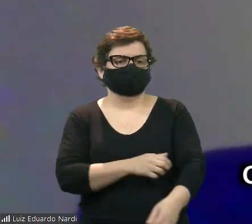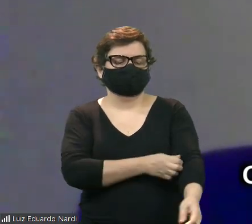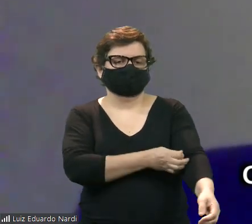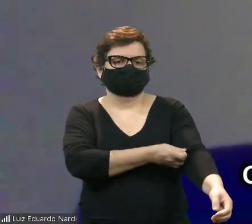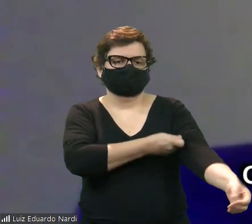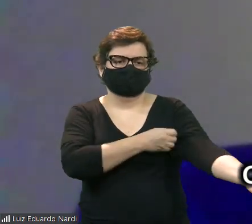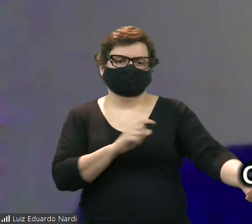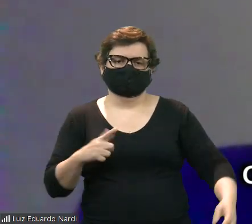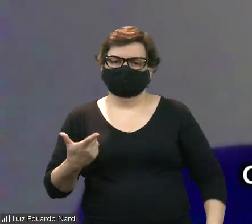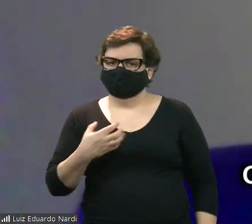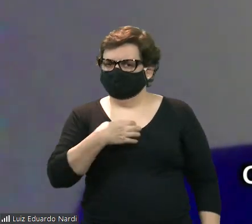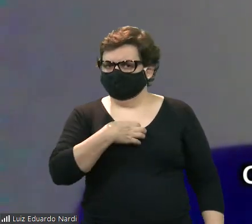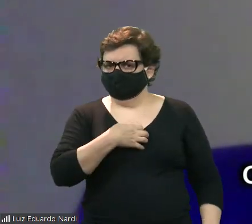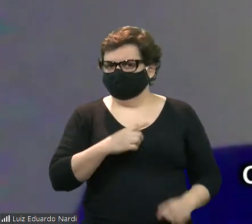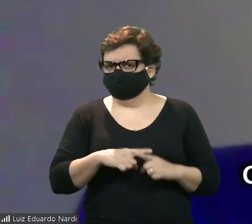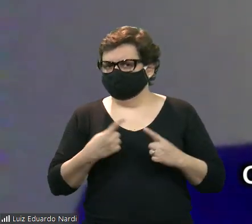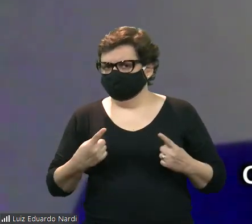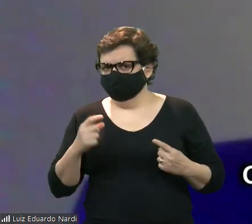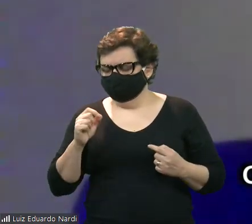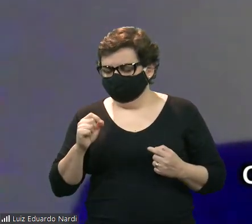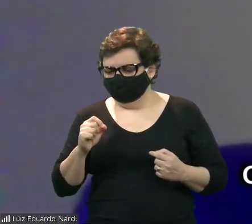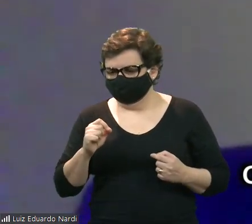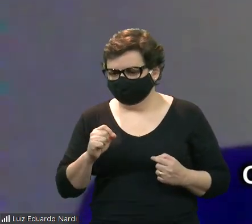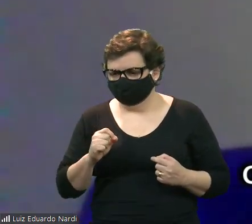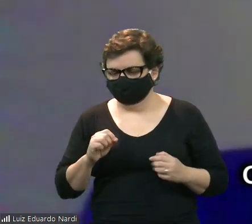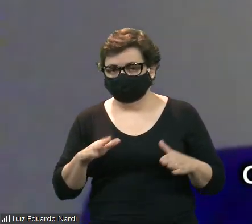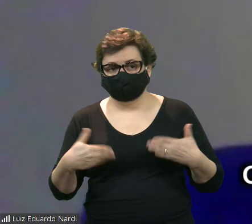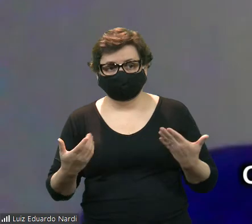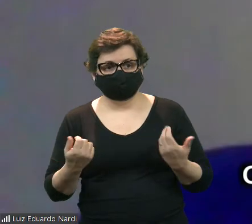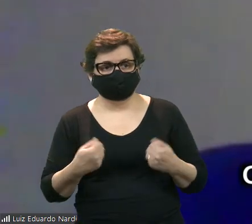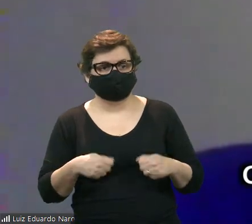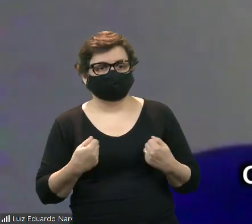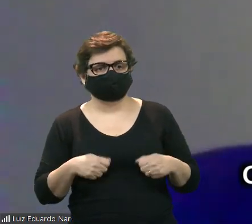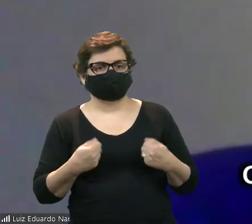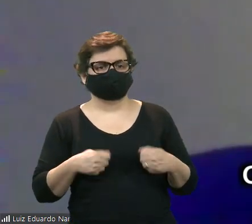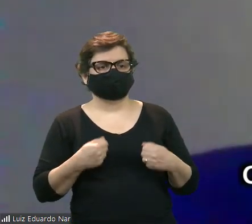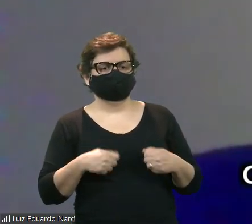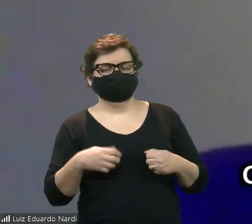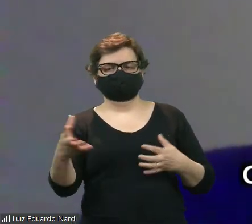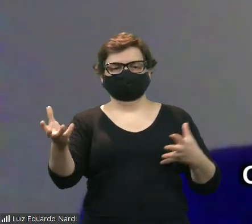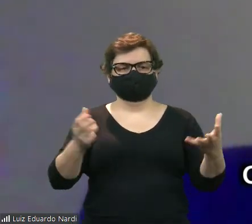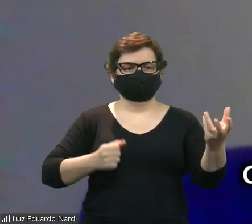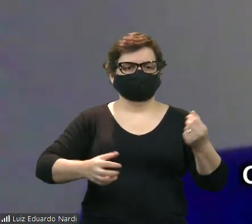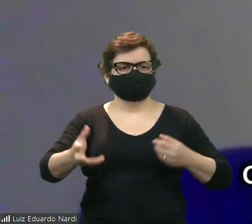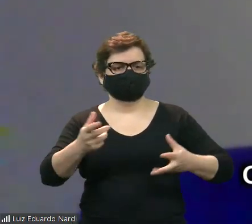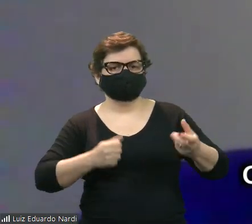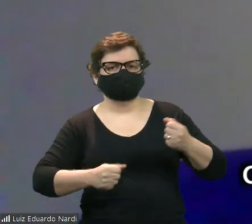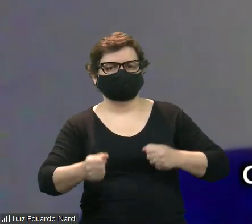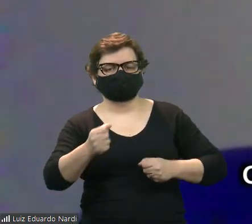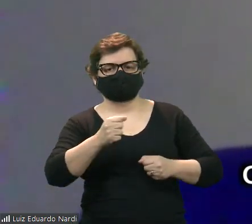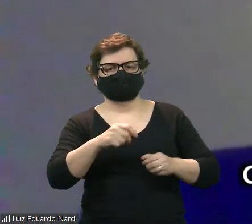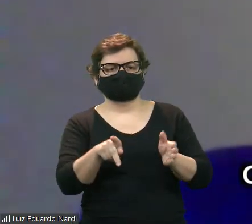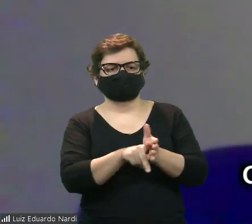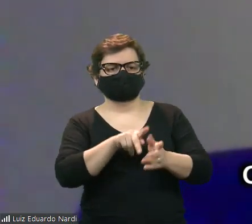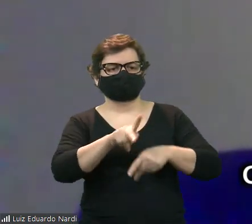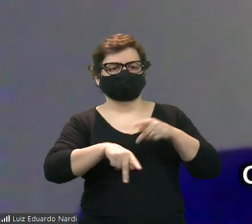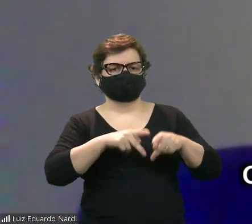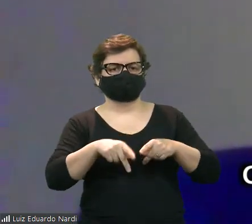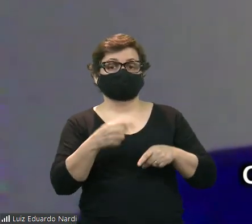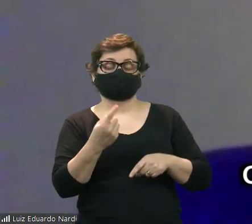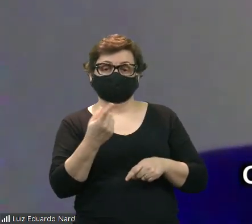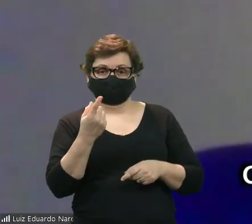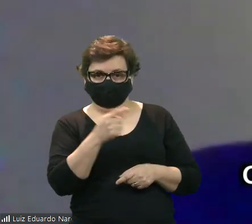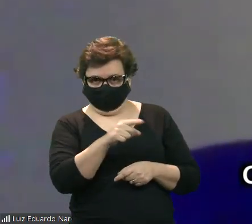é? Mas que as demandas que nos chegam da população, e uma delas